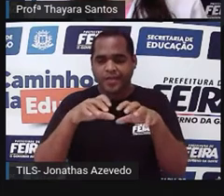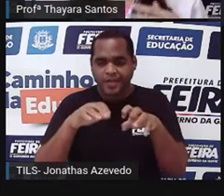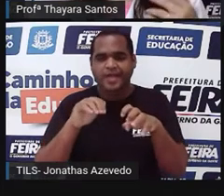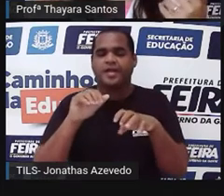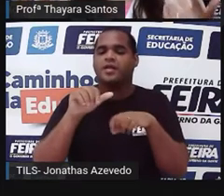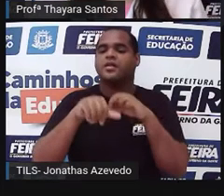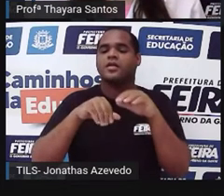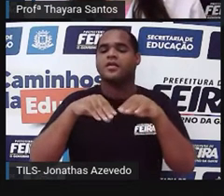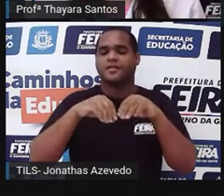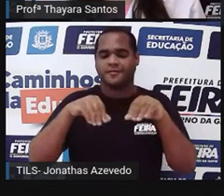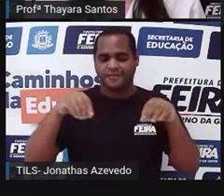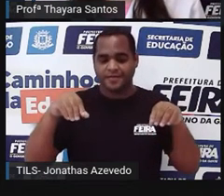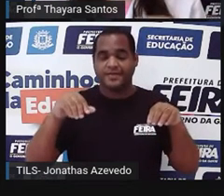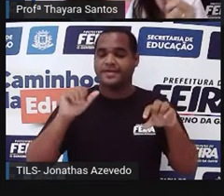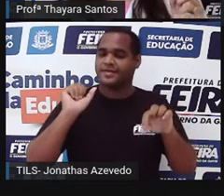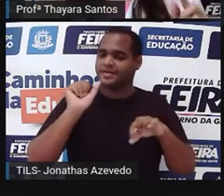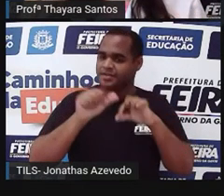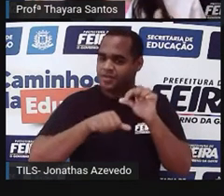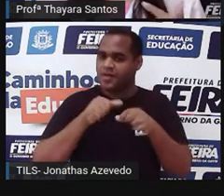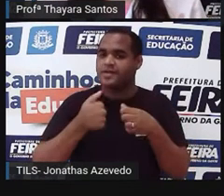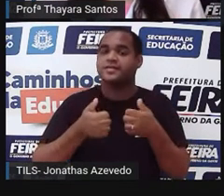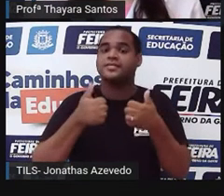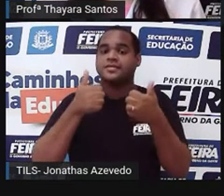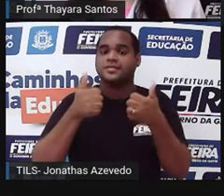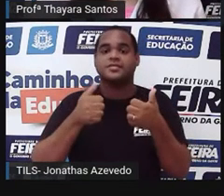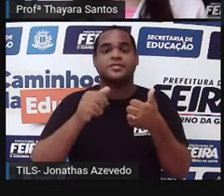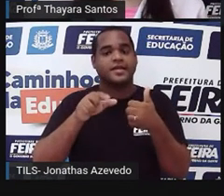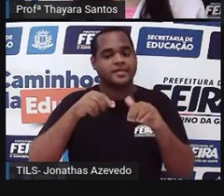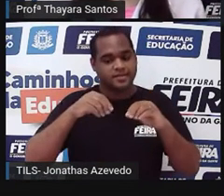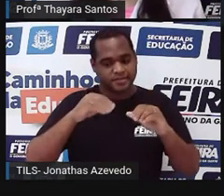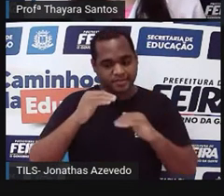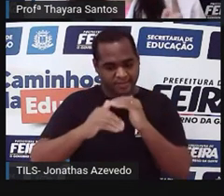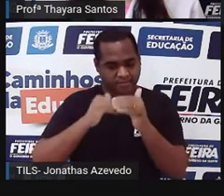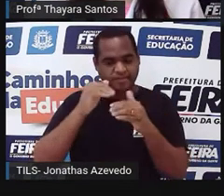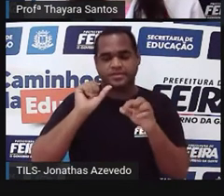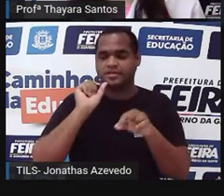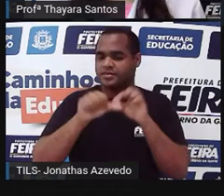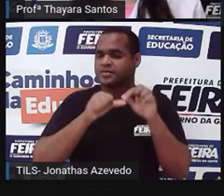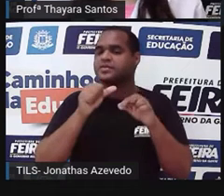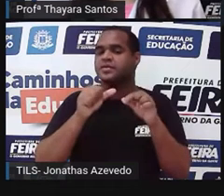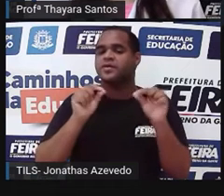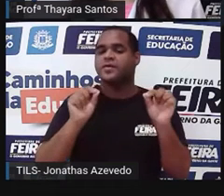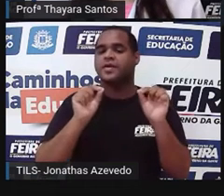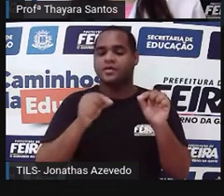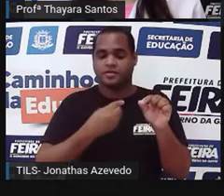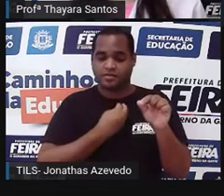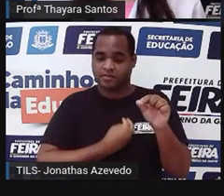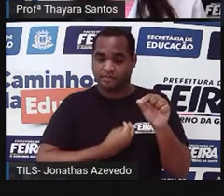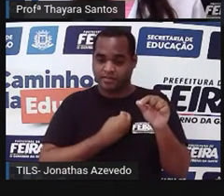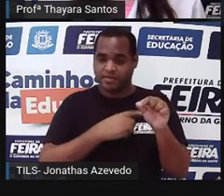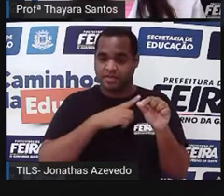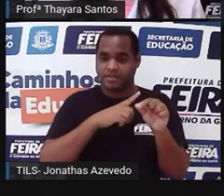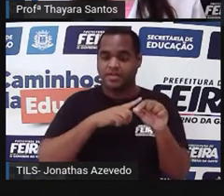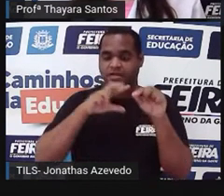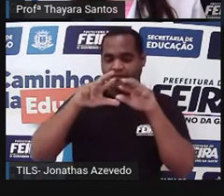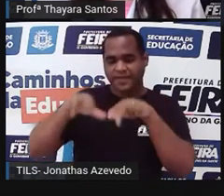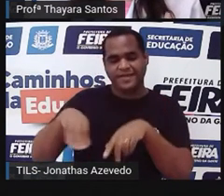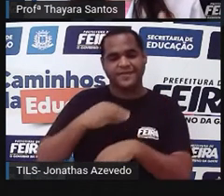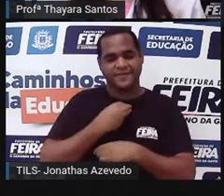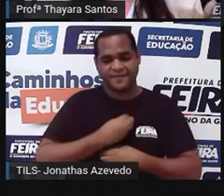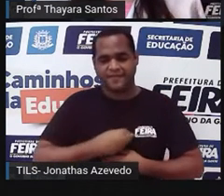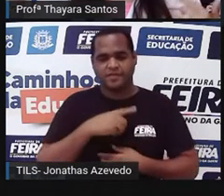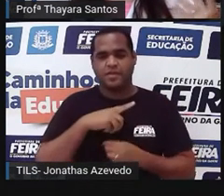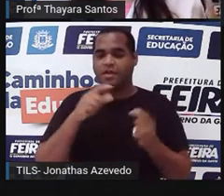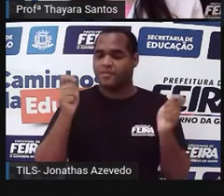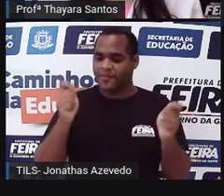intemperismo, aí ele se transforma. E nesse processo de transformação, existem seres vivos que estão ali ajudando ele. E